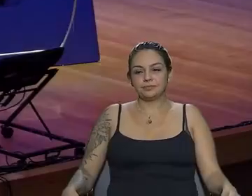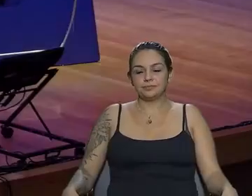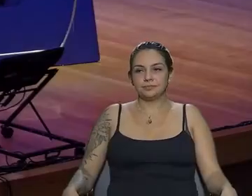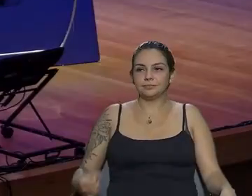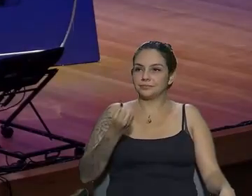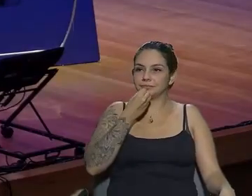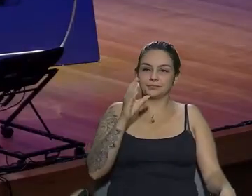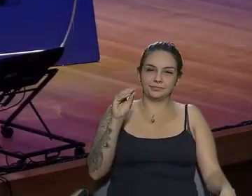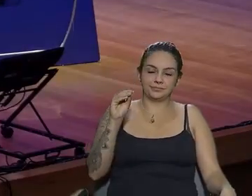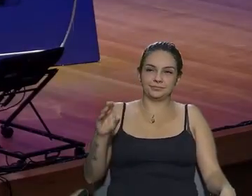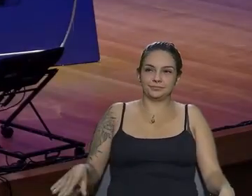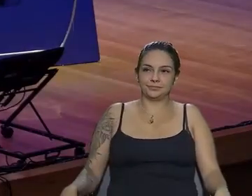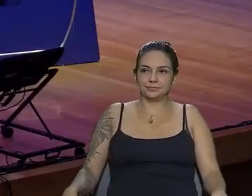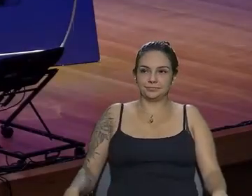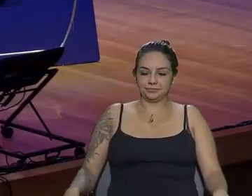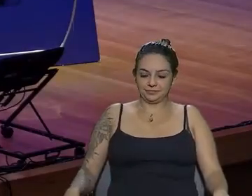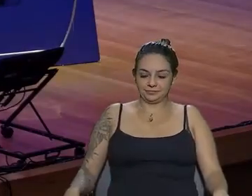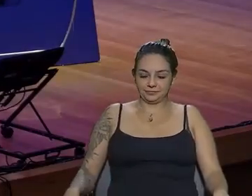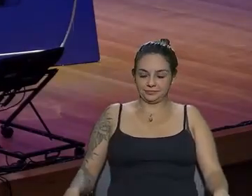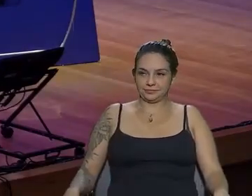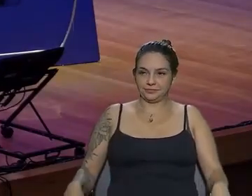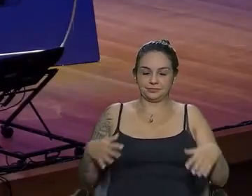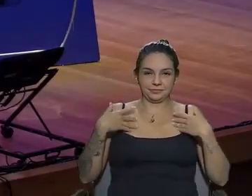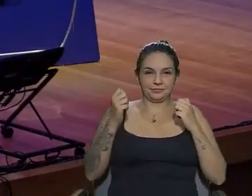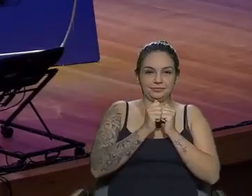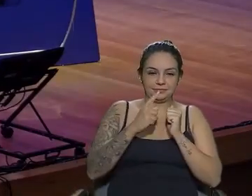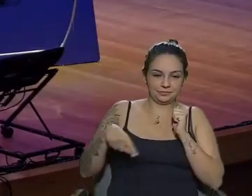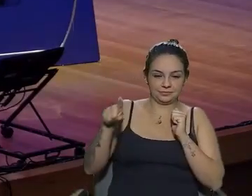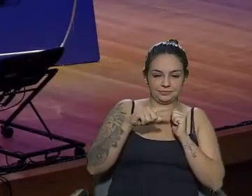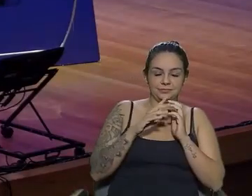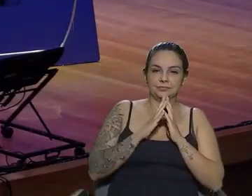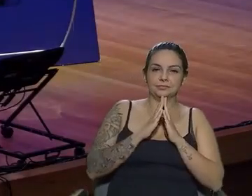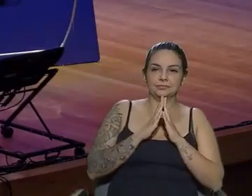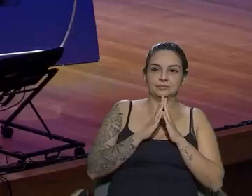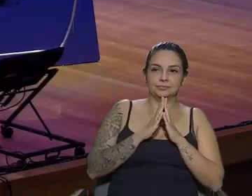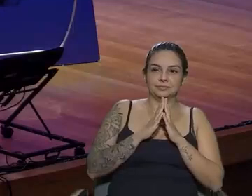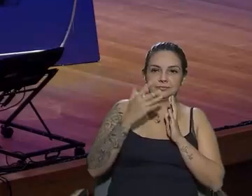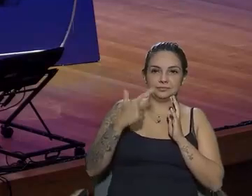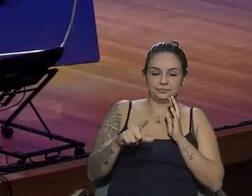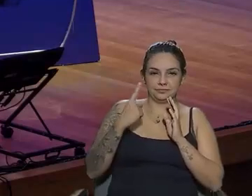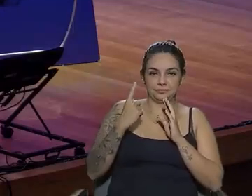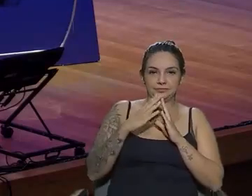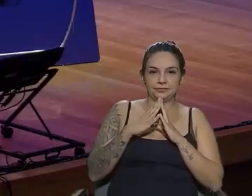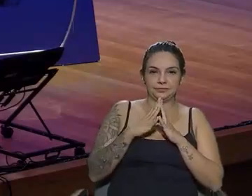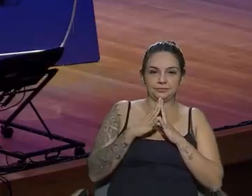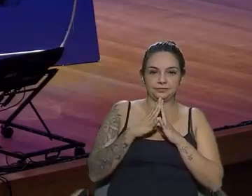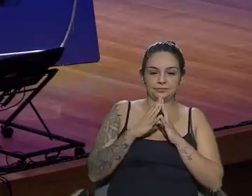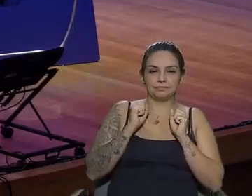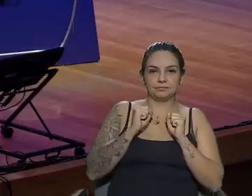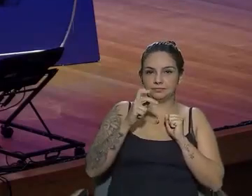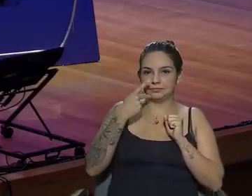amarelo. Leva no pescoço o crachá dos participantes do evento e usa óculos retangulares de aro preto. A terceira e última